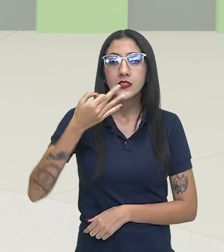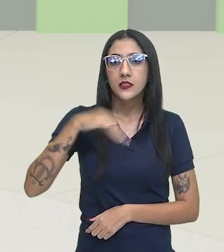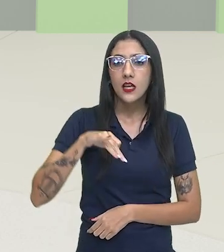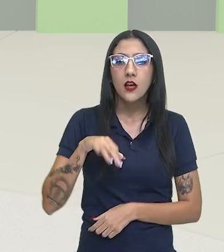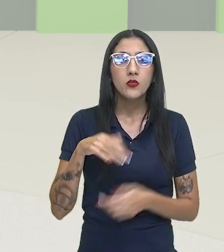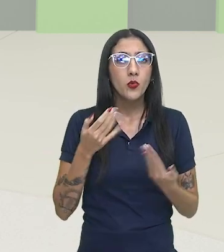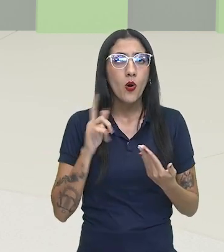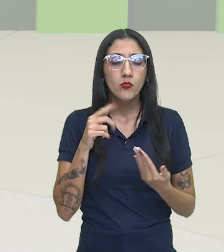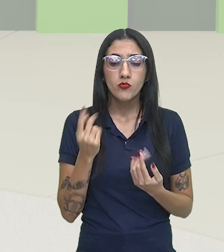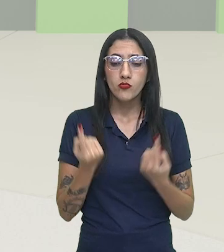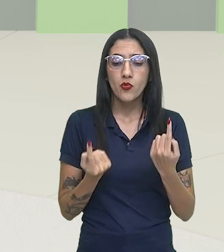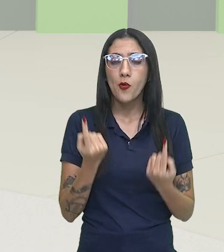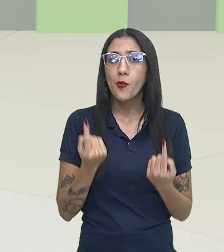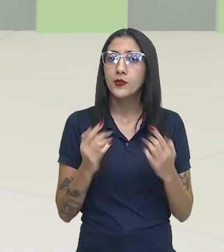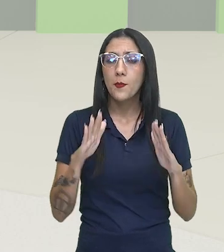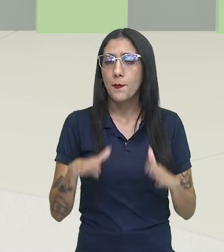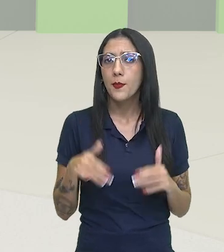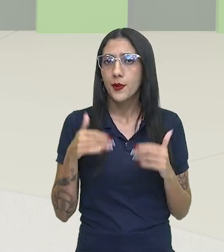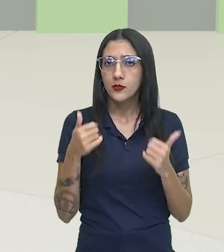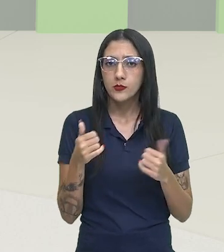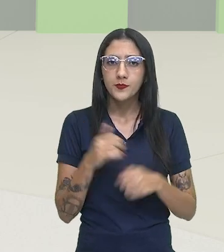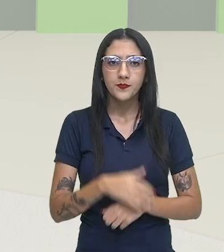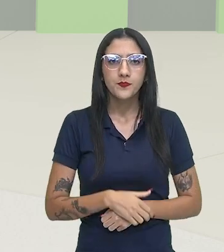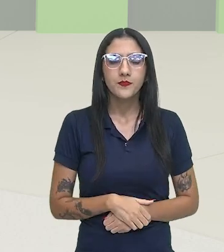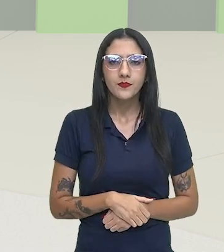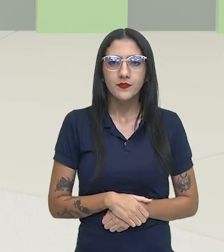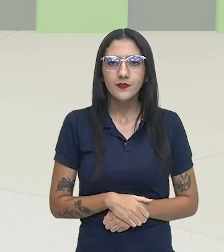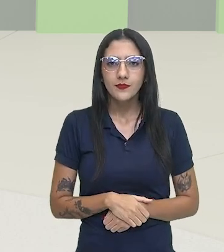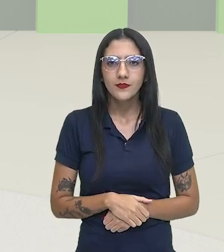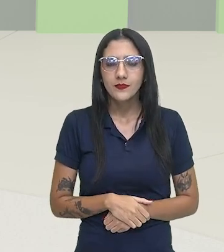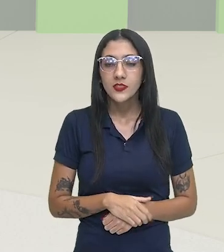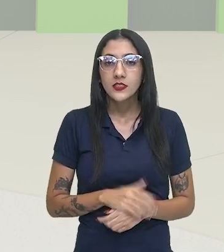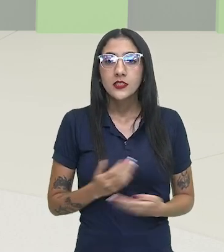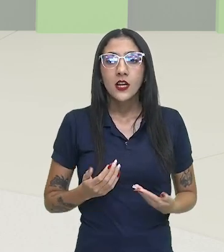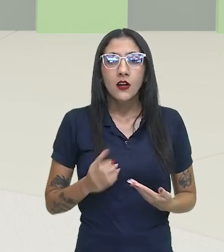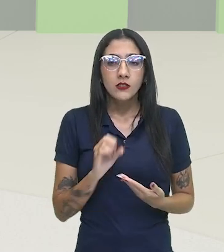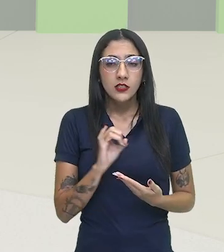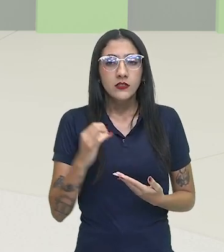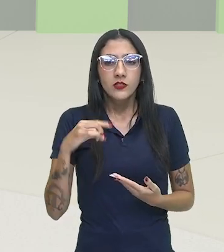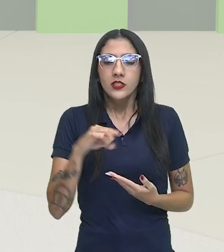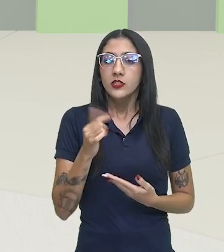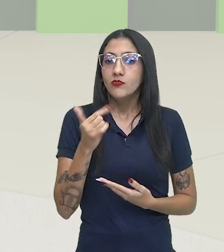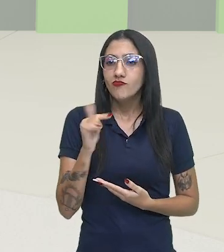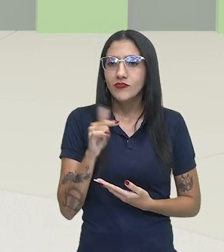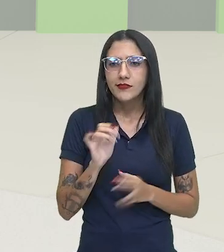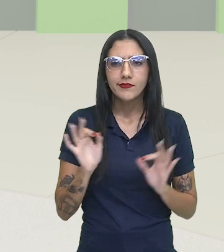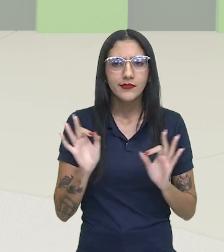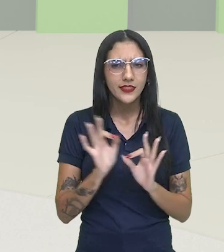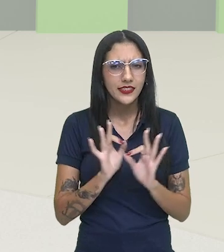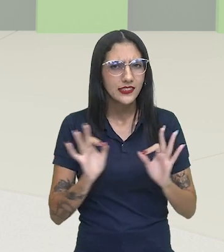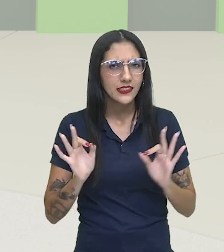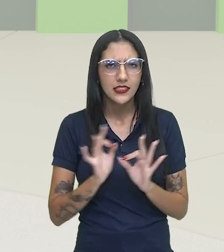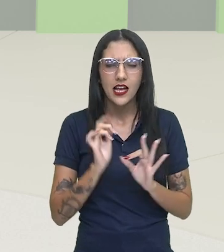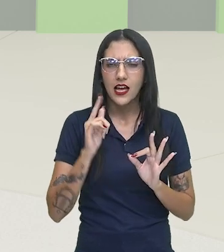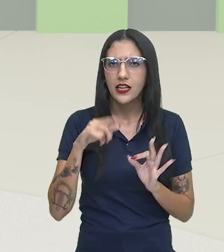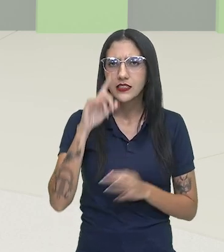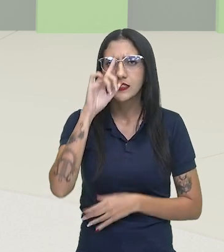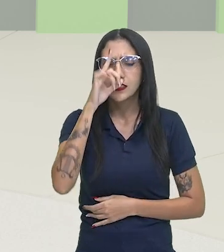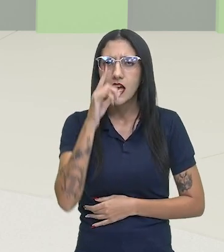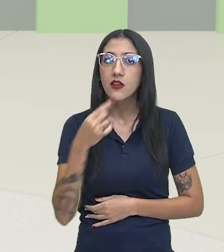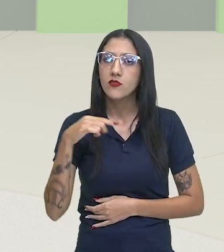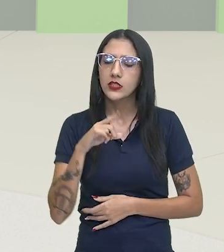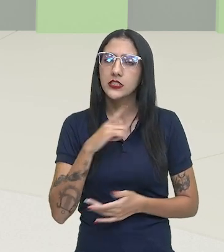teria o melhor resultado? Então, sem você ter nenhuma noção, nem tinha ideia, você aí está